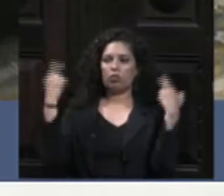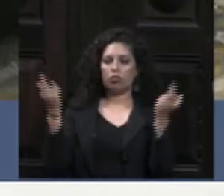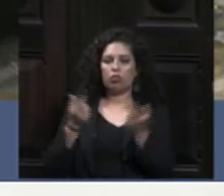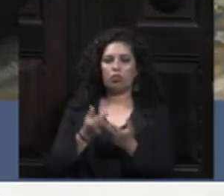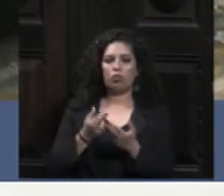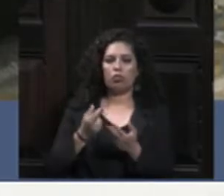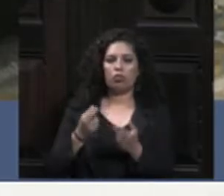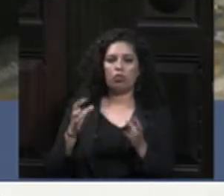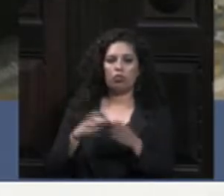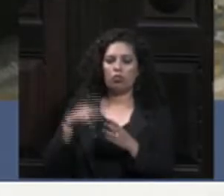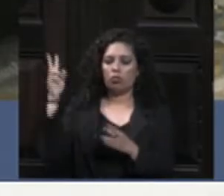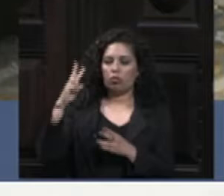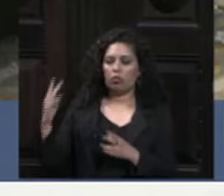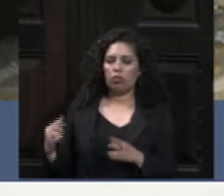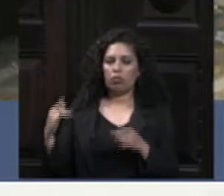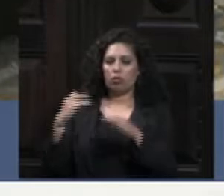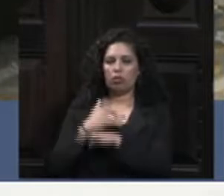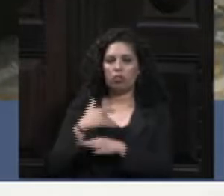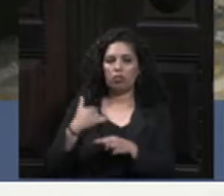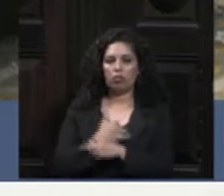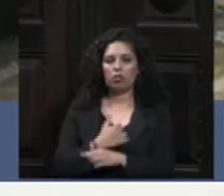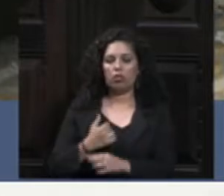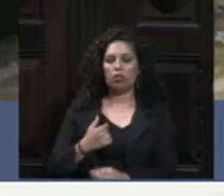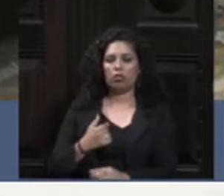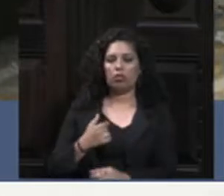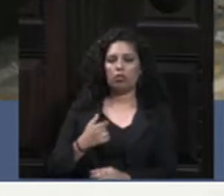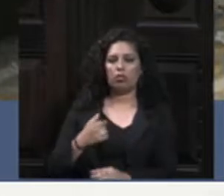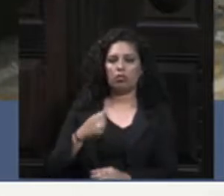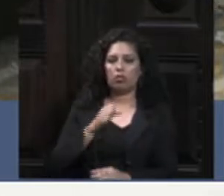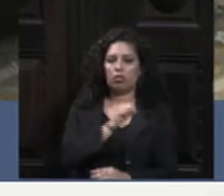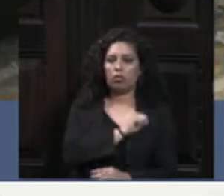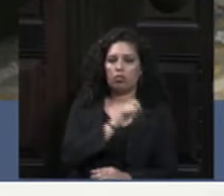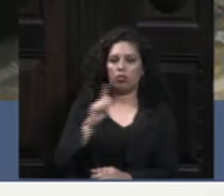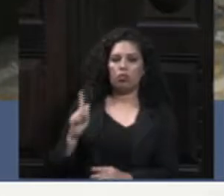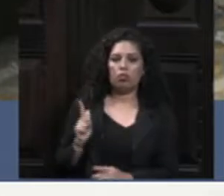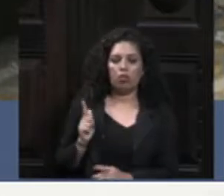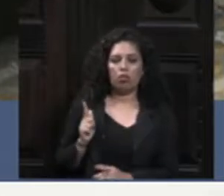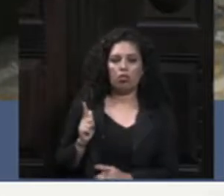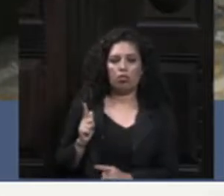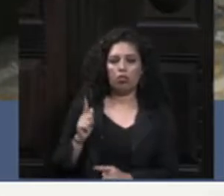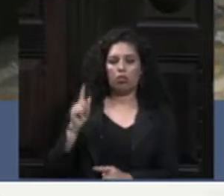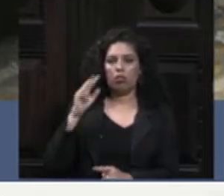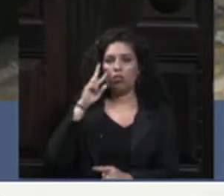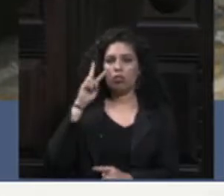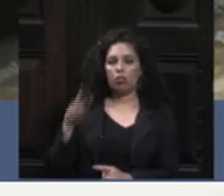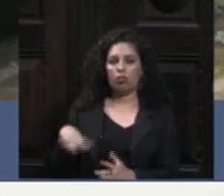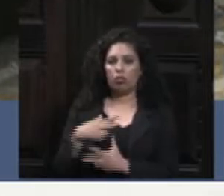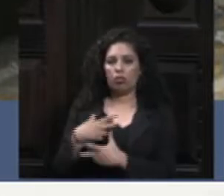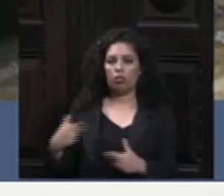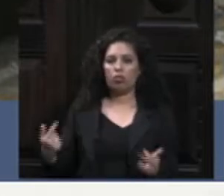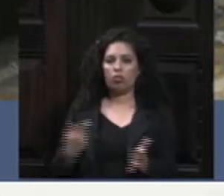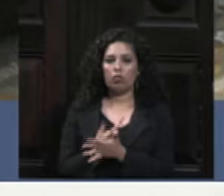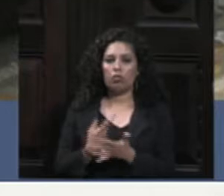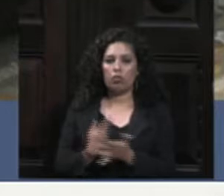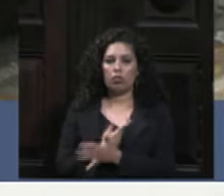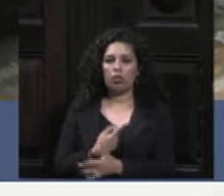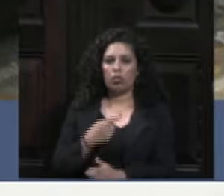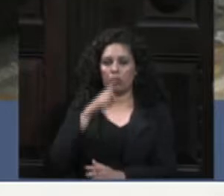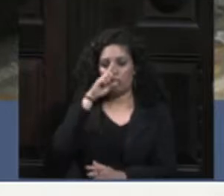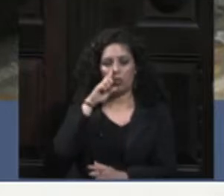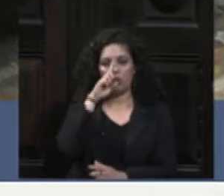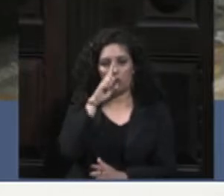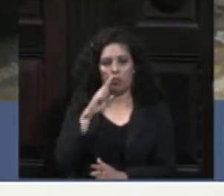de Vereadores com profissionais da educação, em decorrência de uma situação muito grave que está acontecendo na educação do